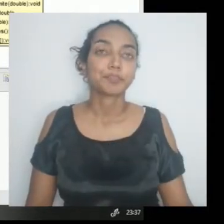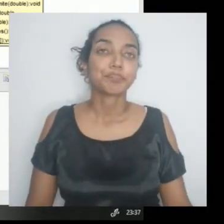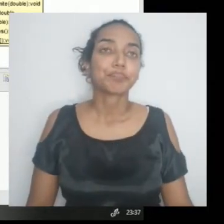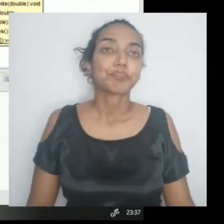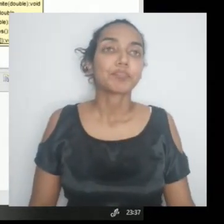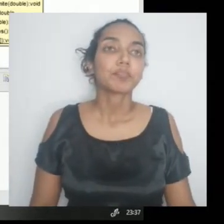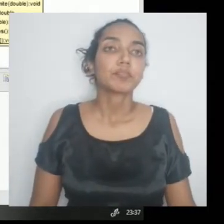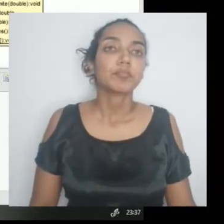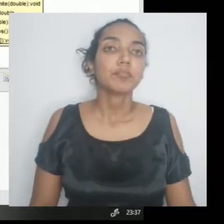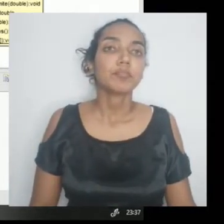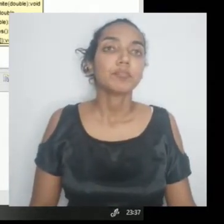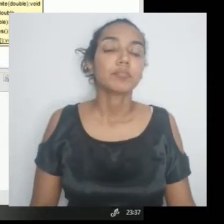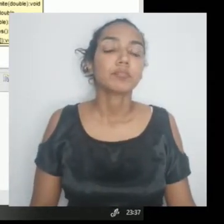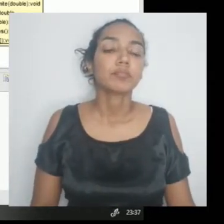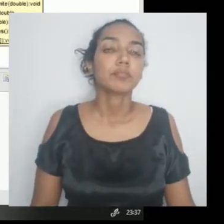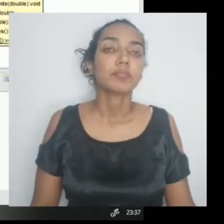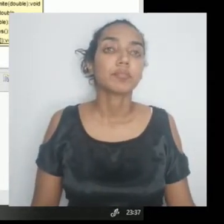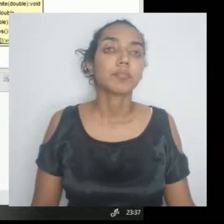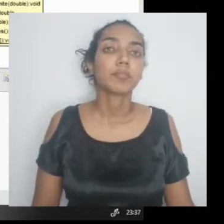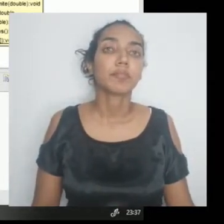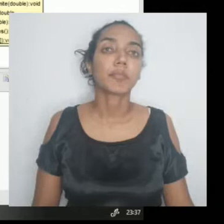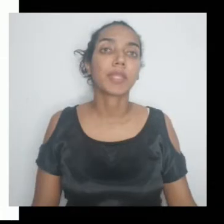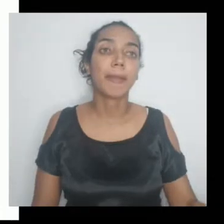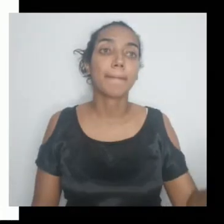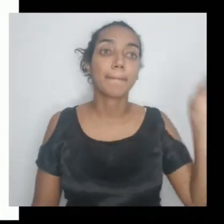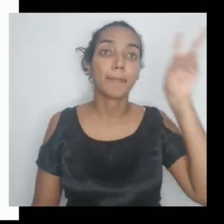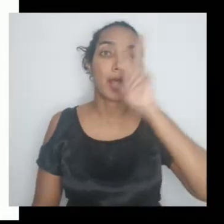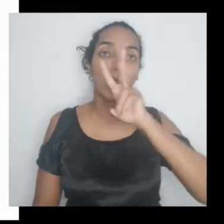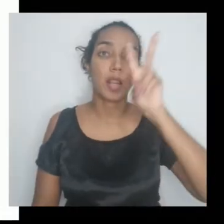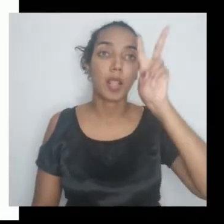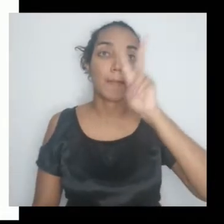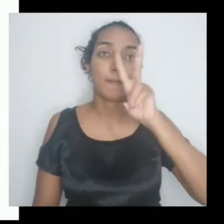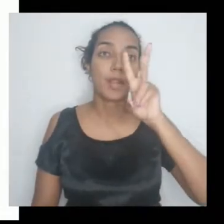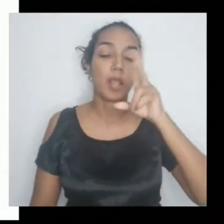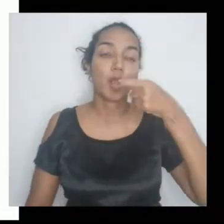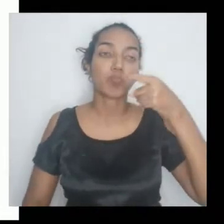Somente para relembrar o nosso roteiro,